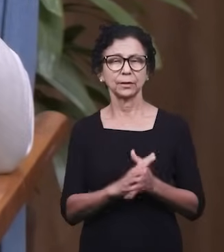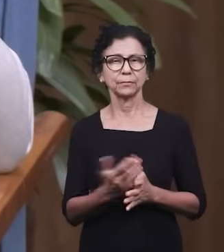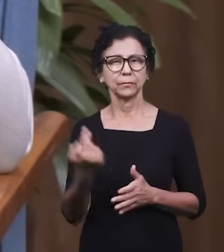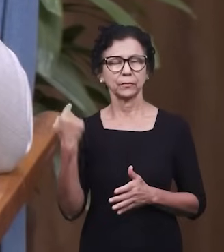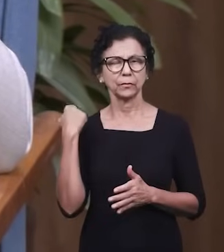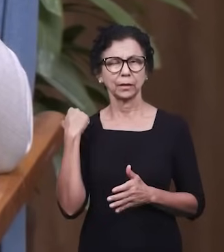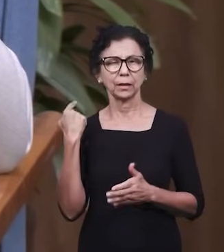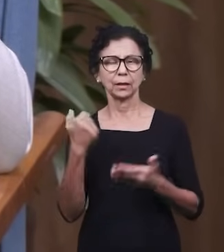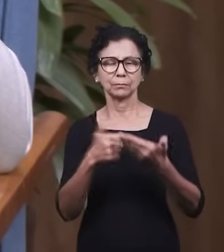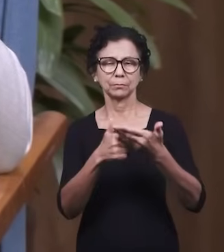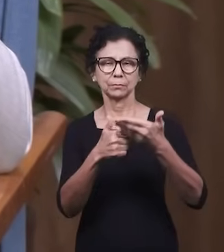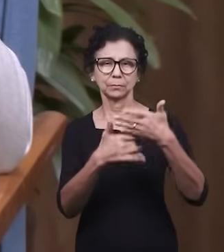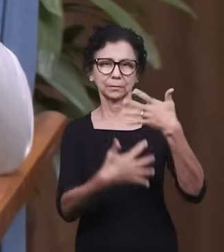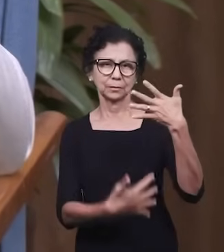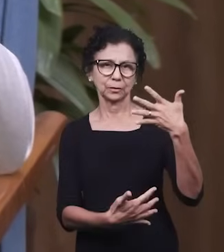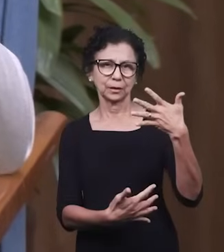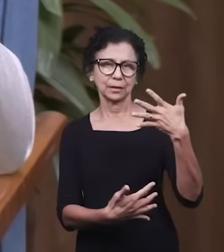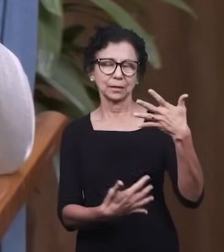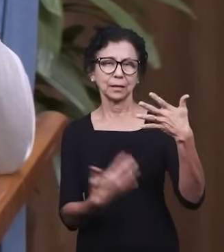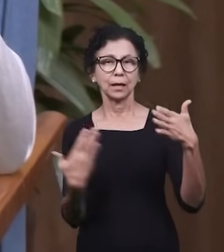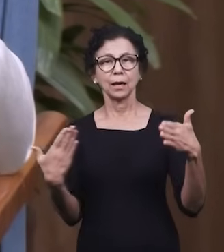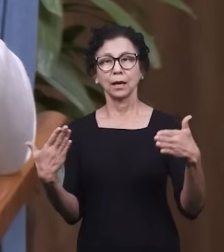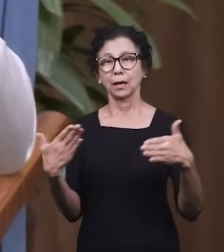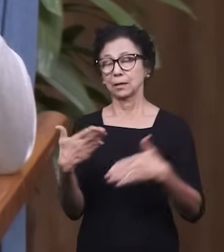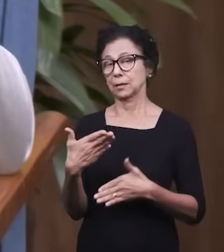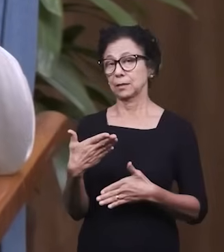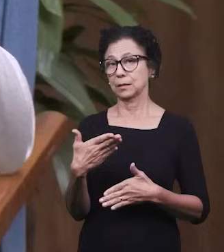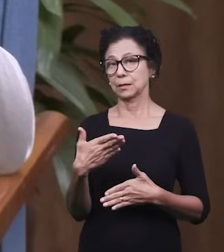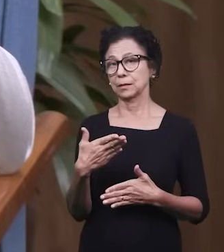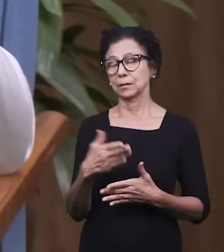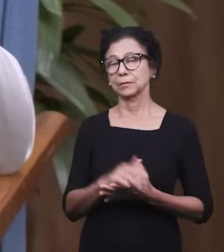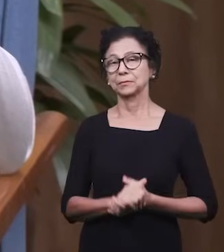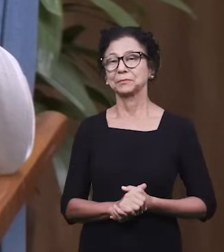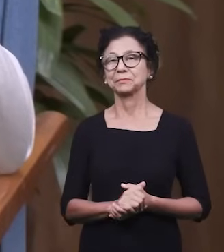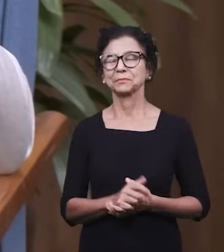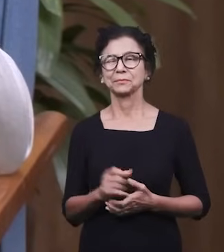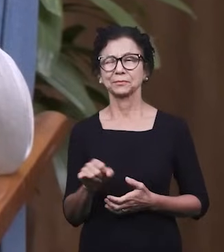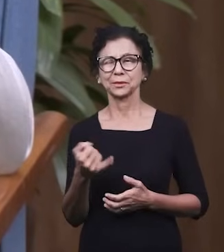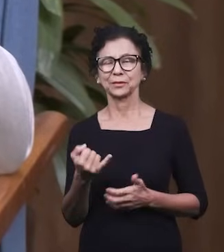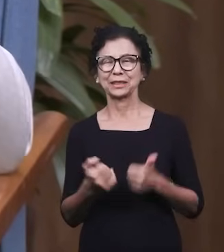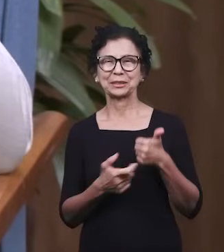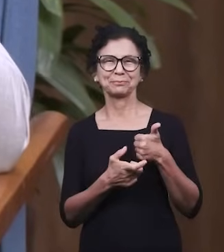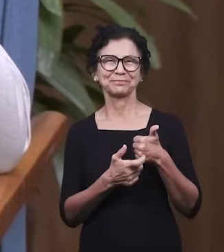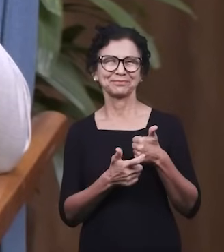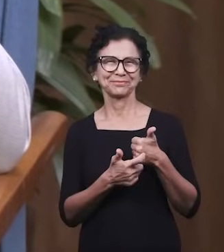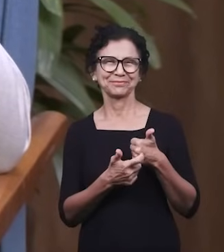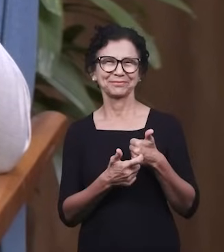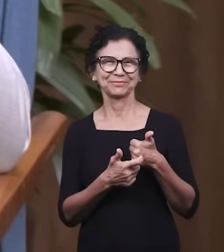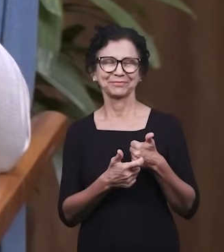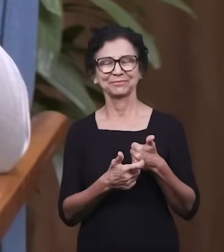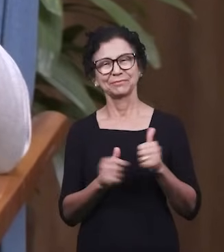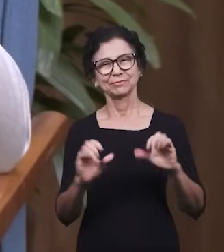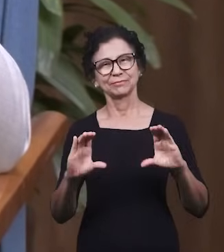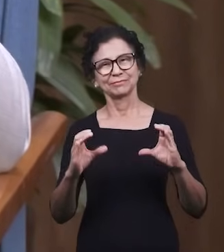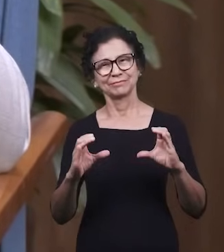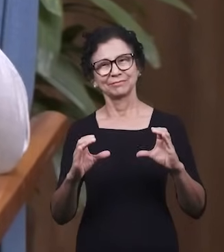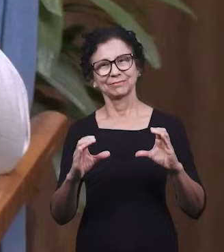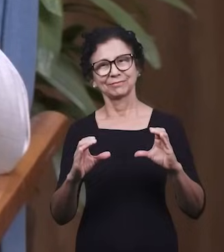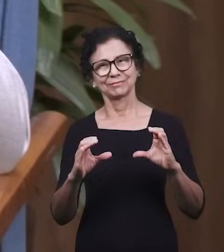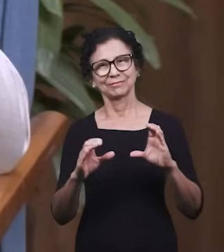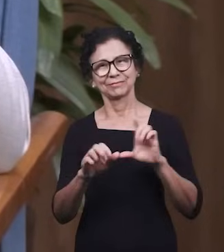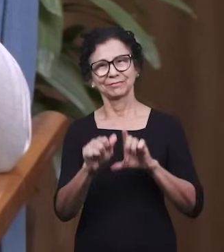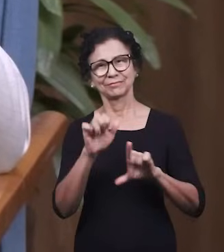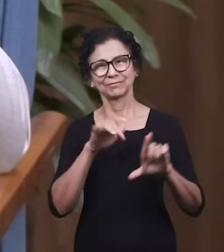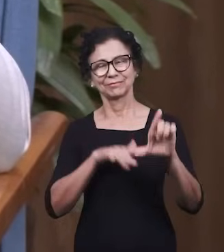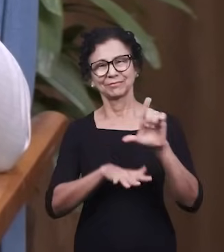YouTube, no canal da Igreja Cristã Maranata, acessar. E aí, claro, se você está assistindo pelo YouTube, não se esqueça do CCC. Curta,